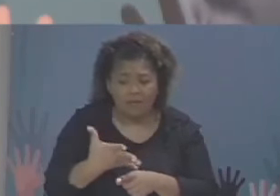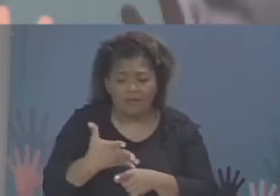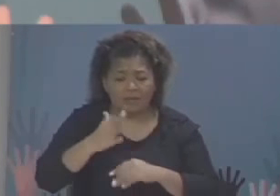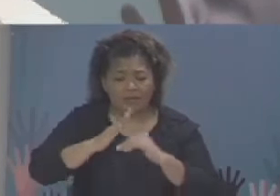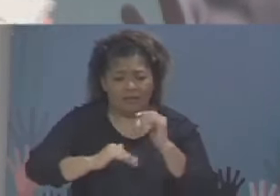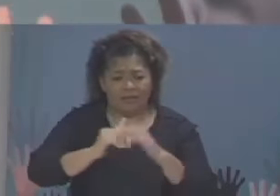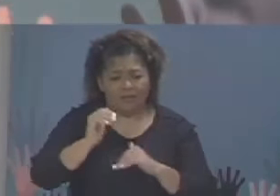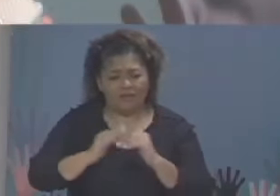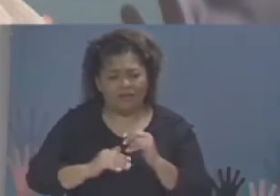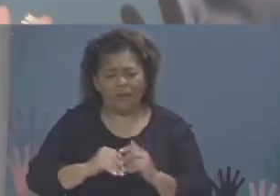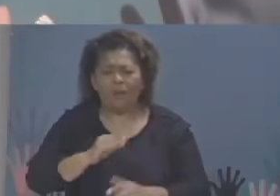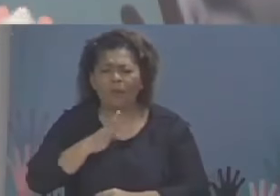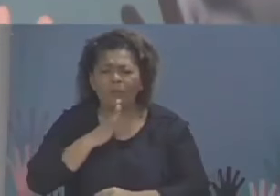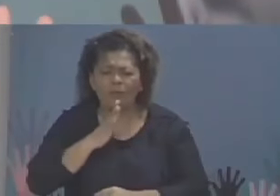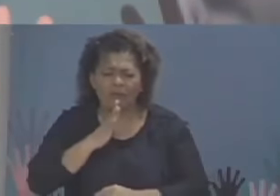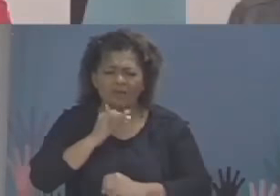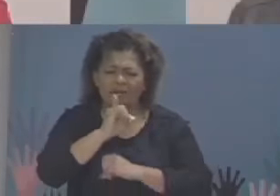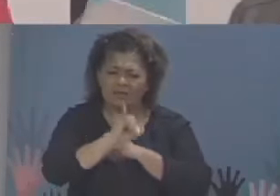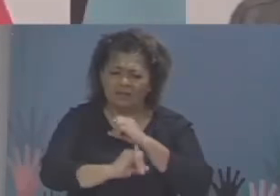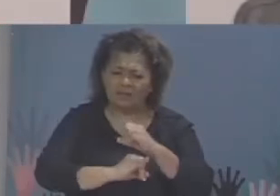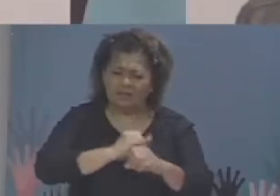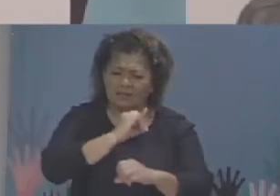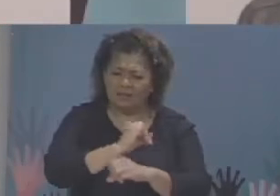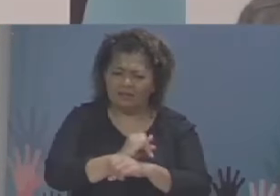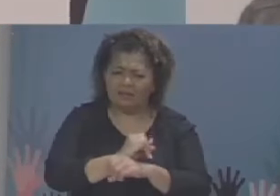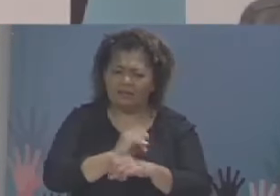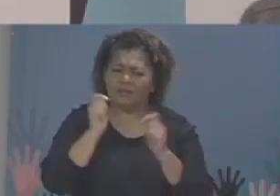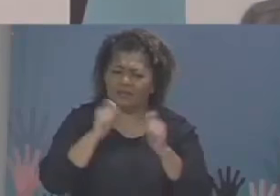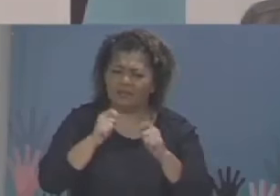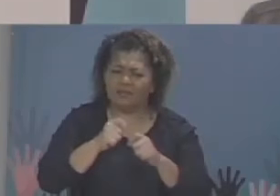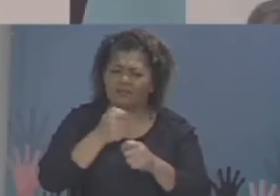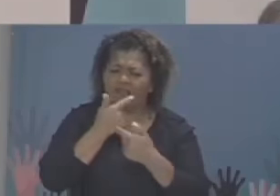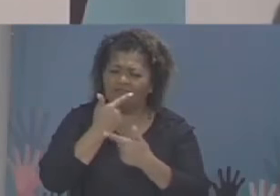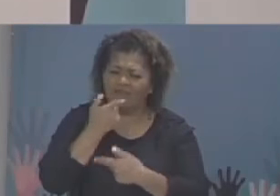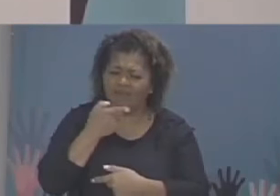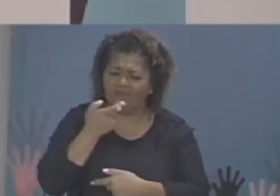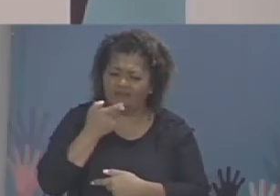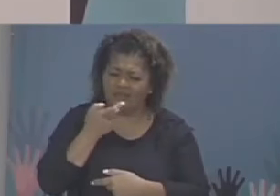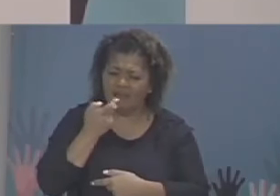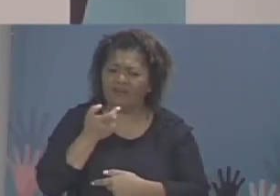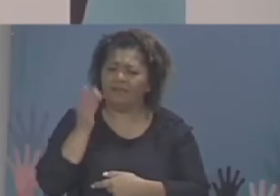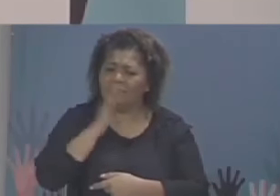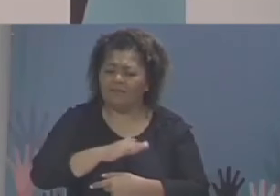Então, assim, conheça o nosso material para que vocês possam criticar. Obrigado, candidato.